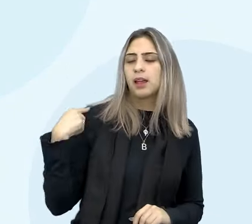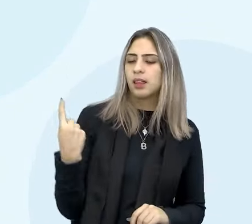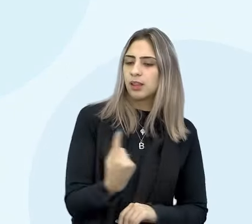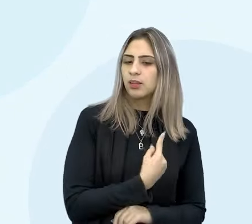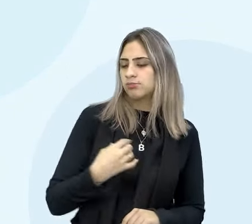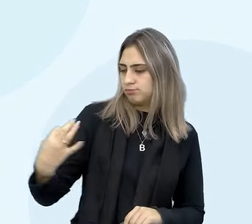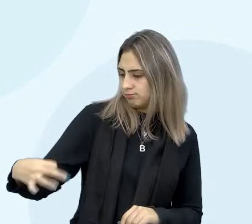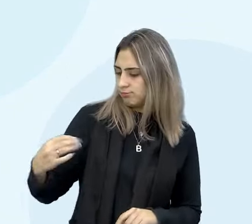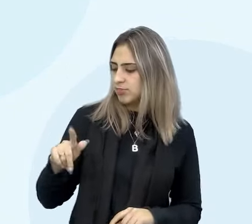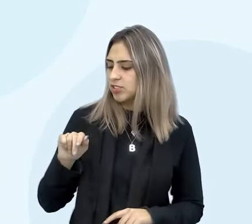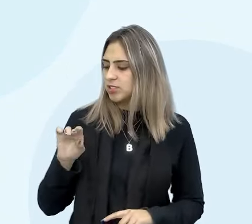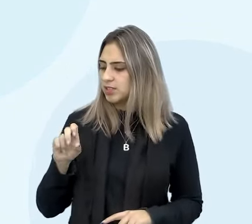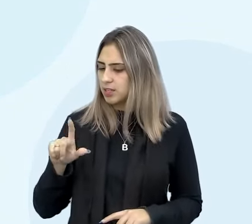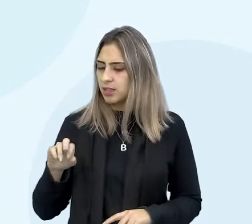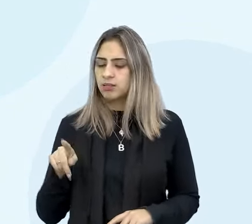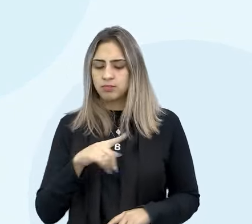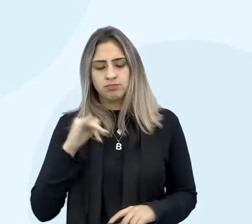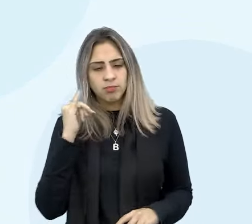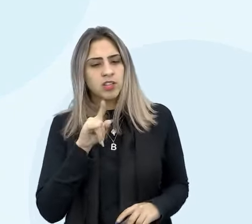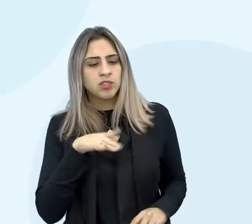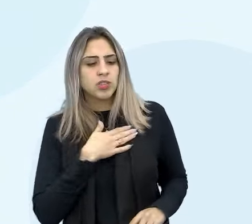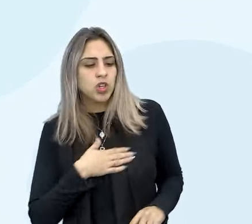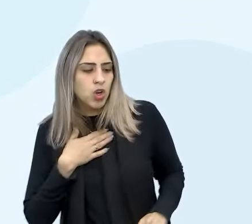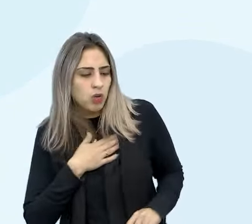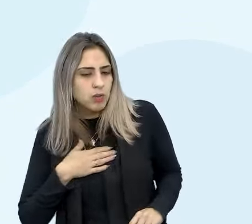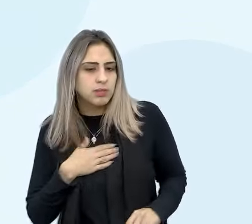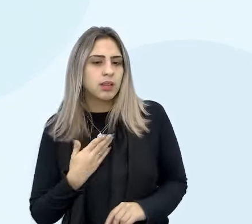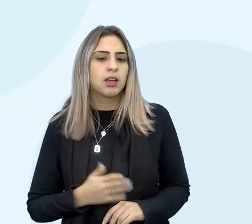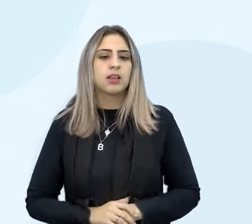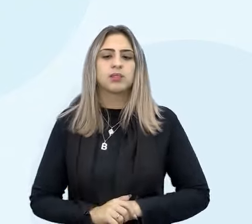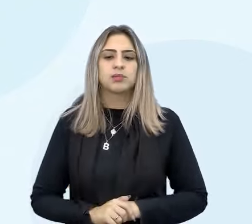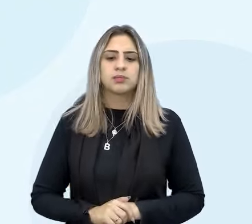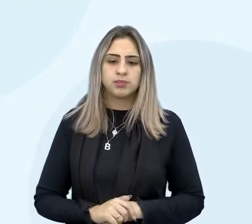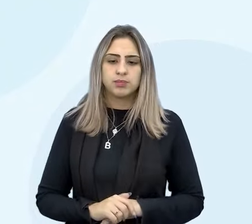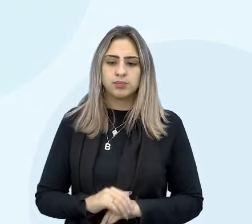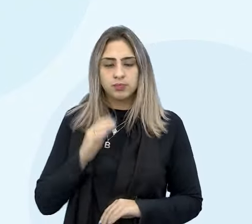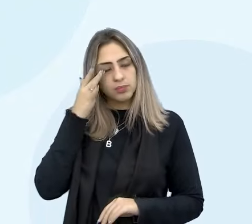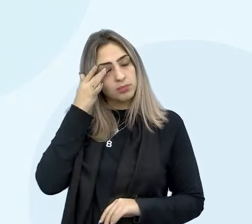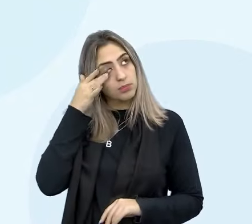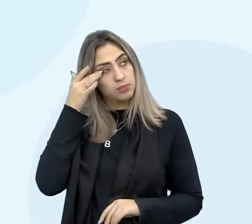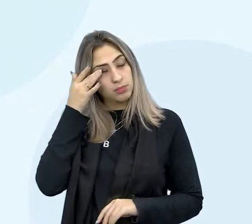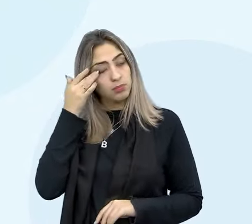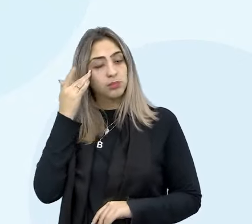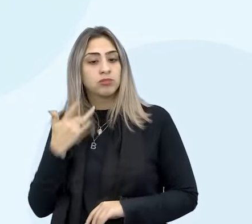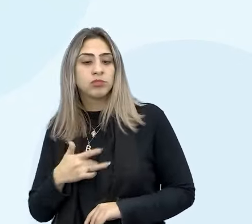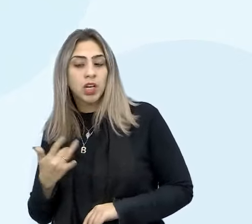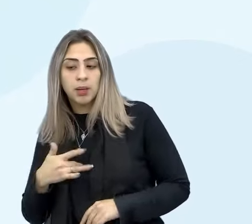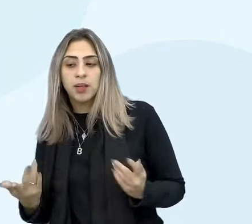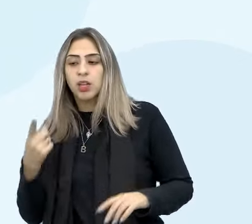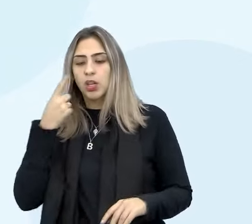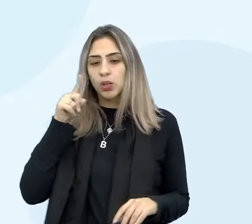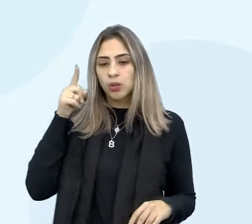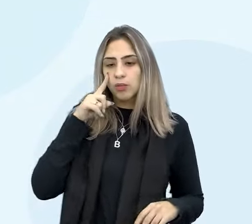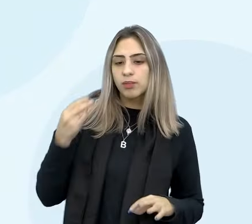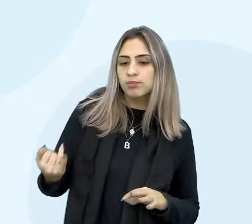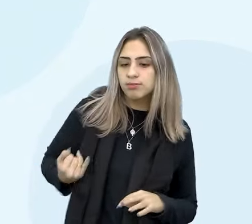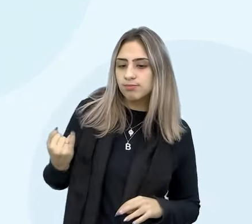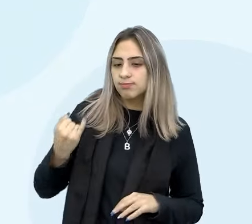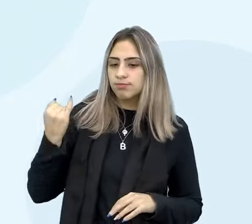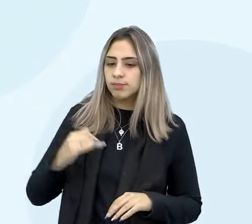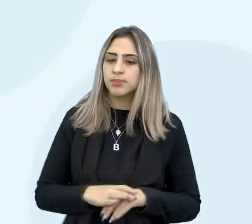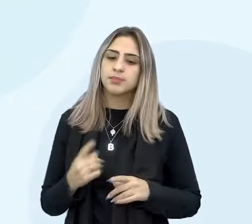Gisele? Sim, contem se vocês gostaram desse itinerário, se valeu a pena. As dúvidas, né, é muito importante,